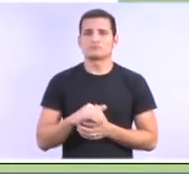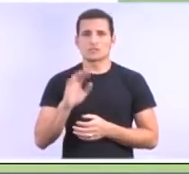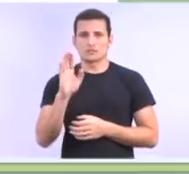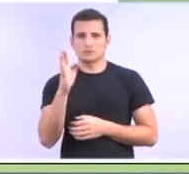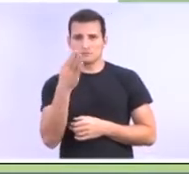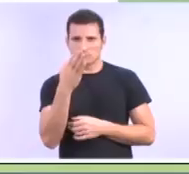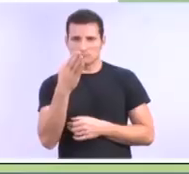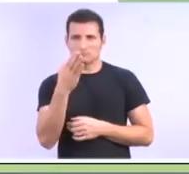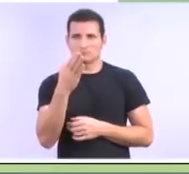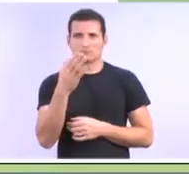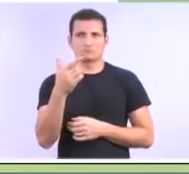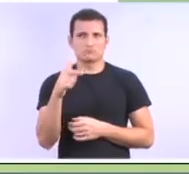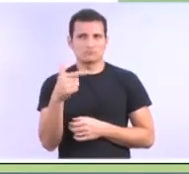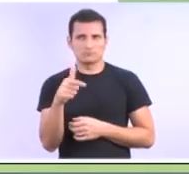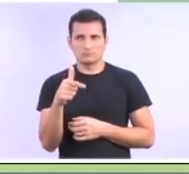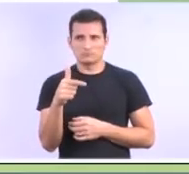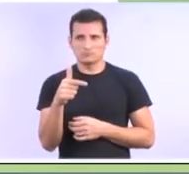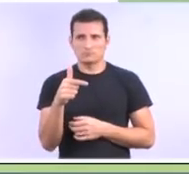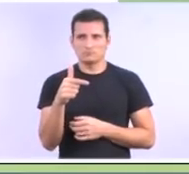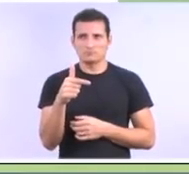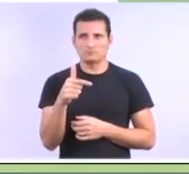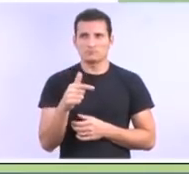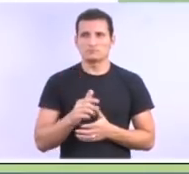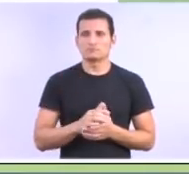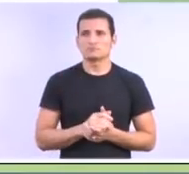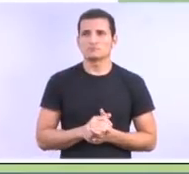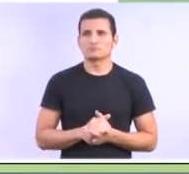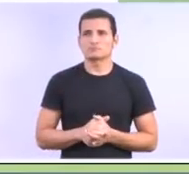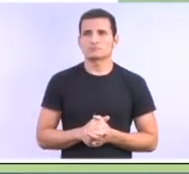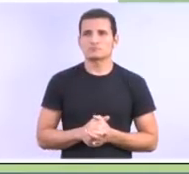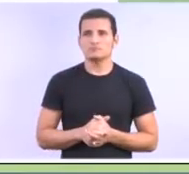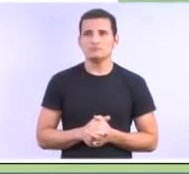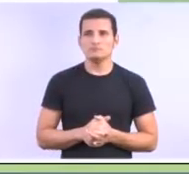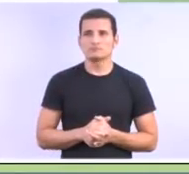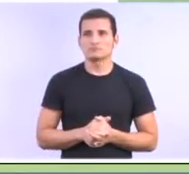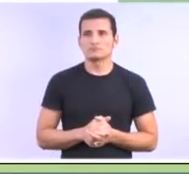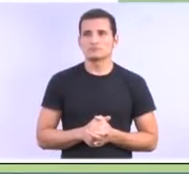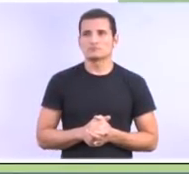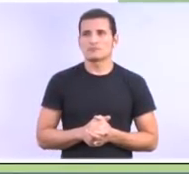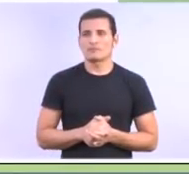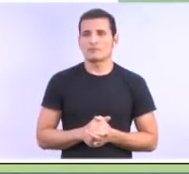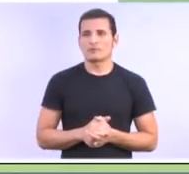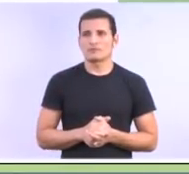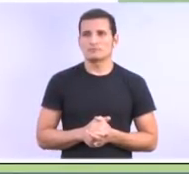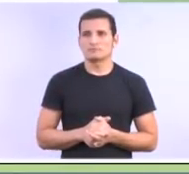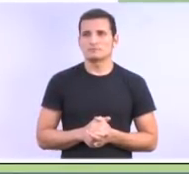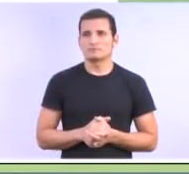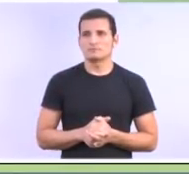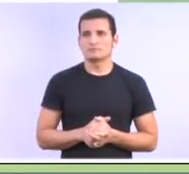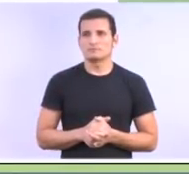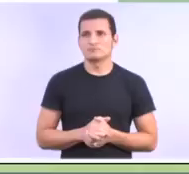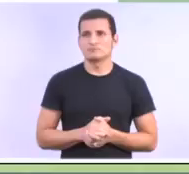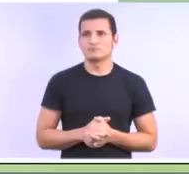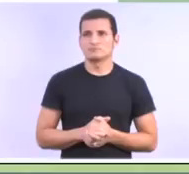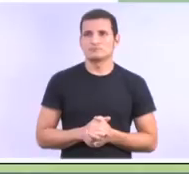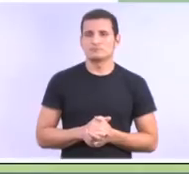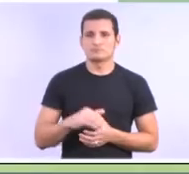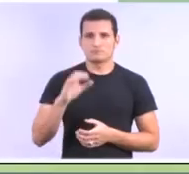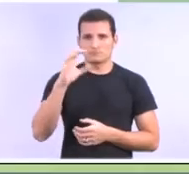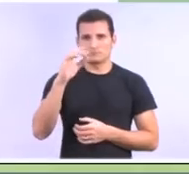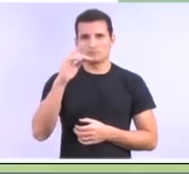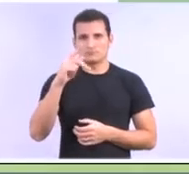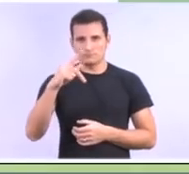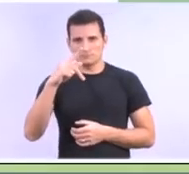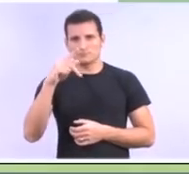espaço. Eu tirei o espaço. Não tem o espaço. Data de nascimento do tipo string, o renda familiar do tipo double, o